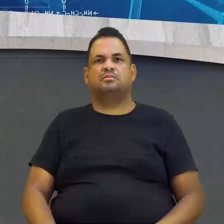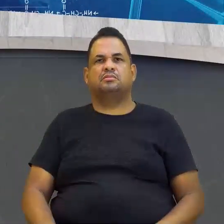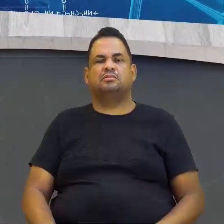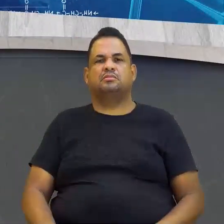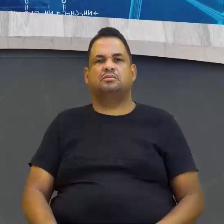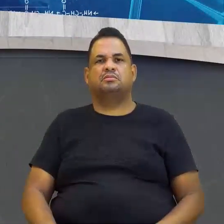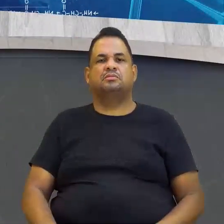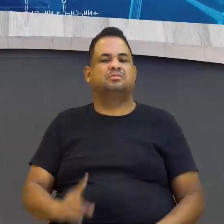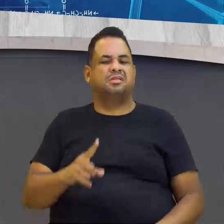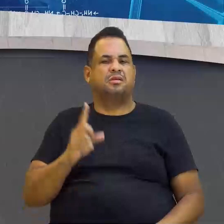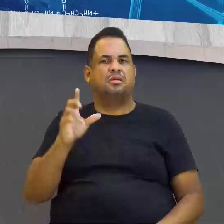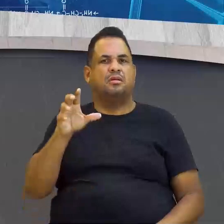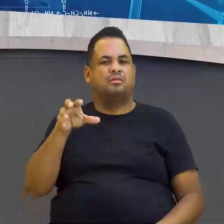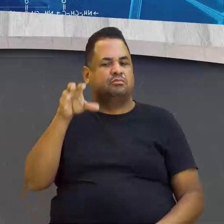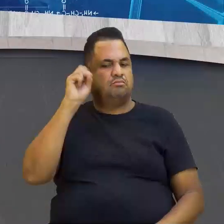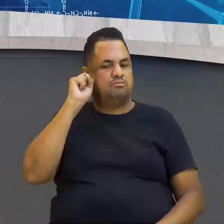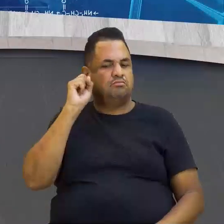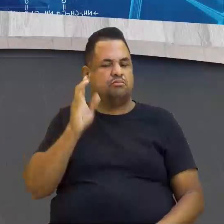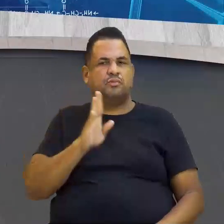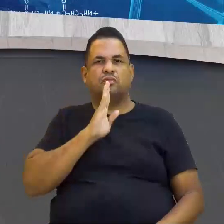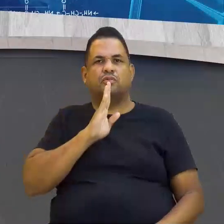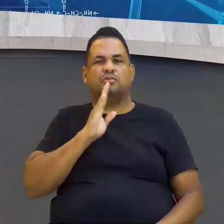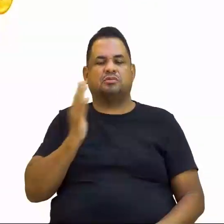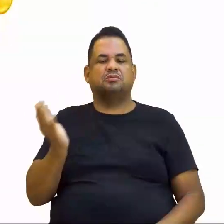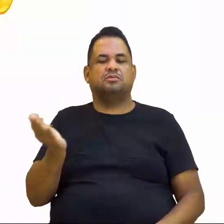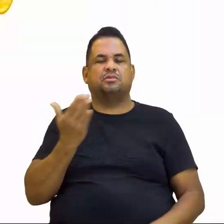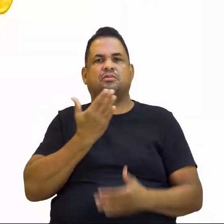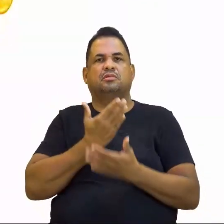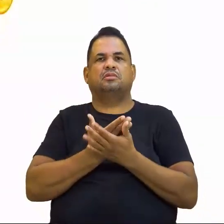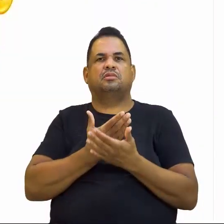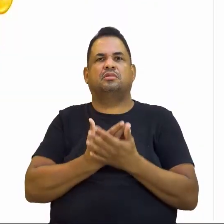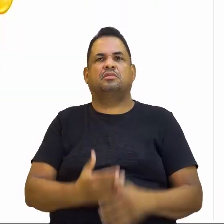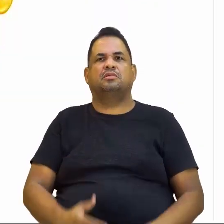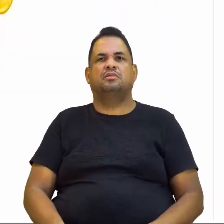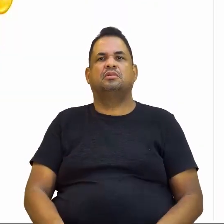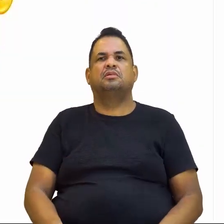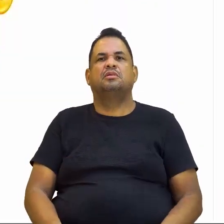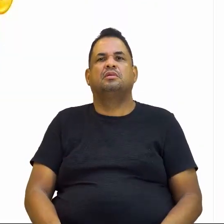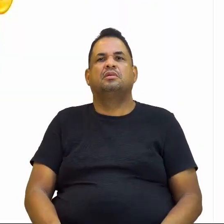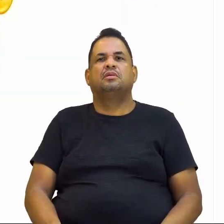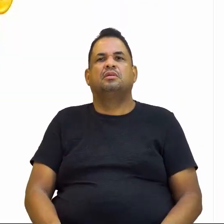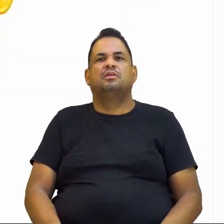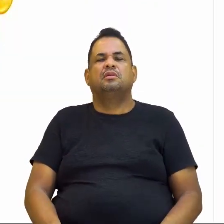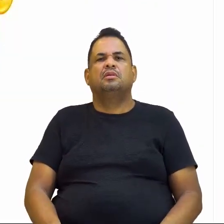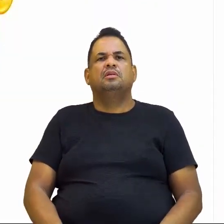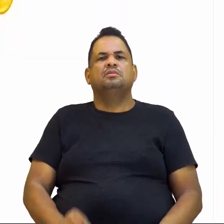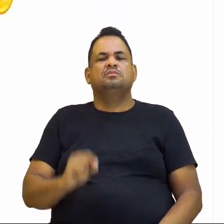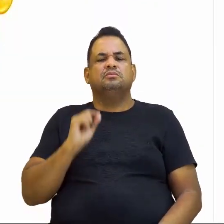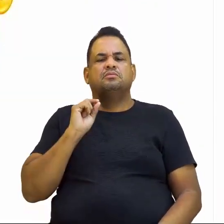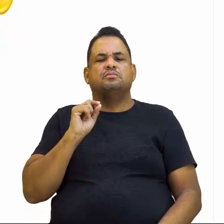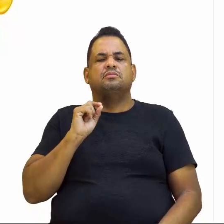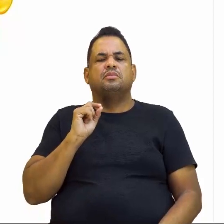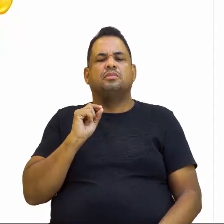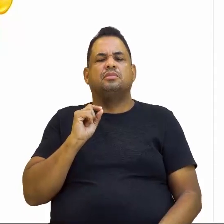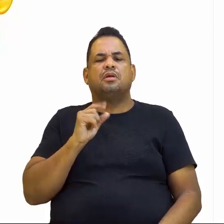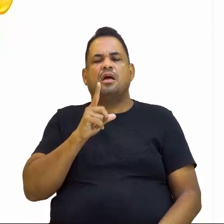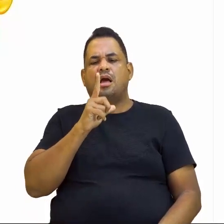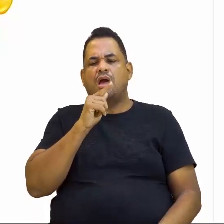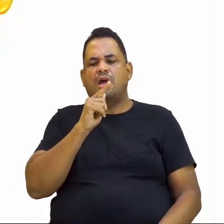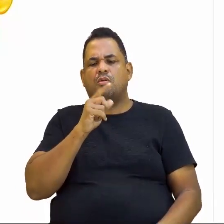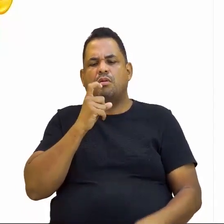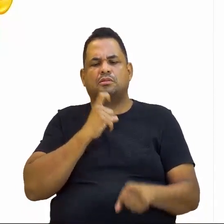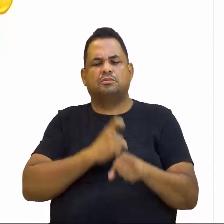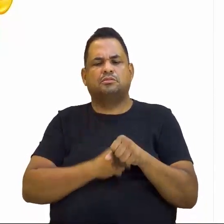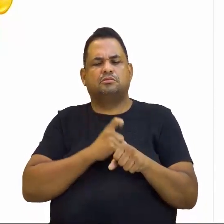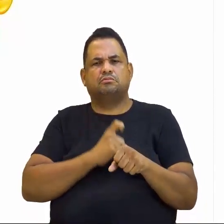você não ouviu, vamos conhecer com a gente na aula de hoje sobre a dureza da água? Mas o que é água dura?